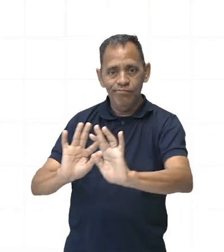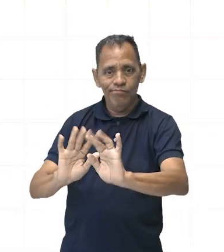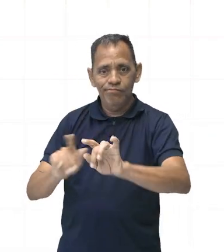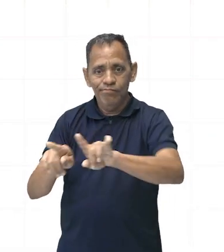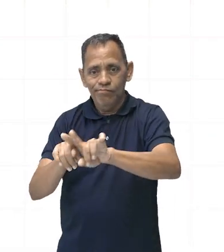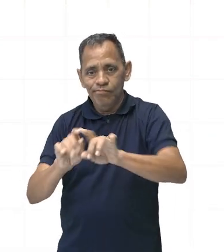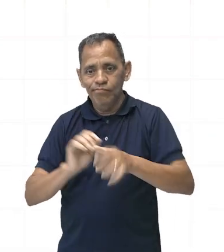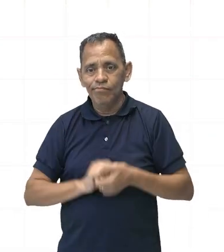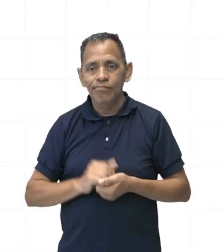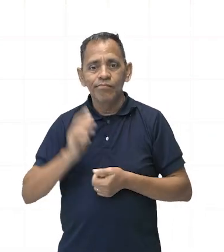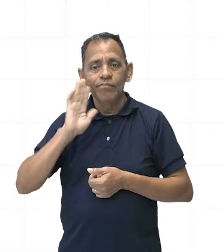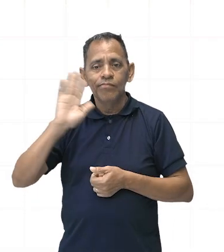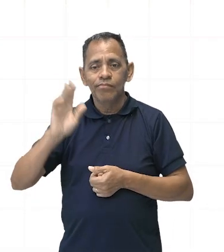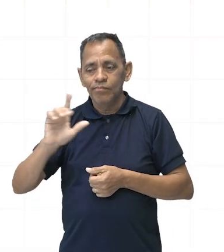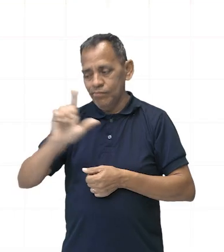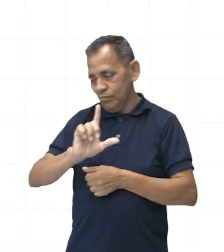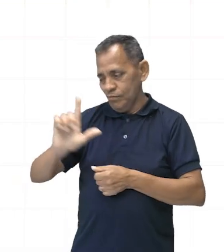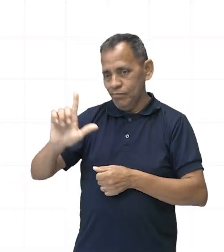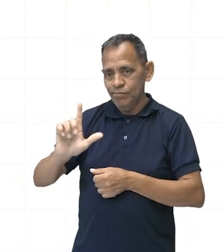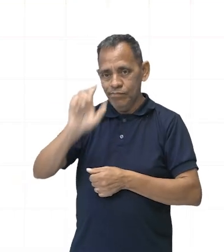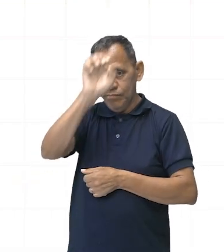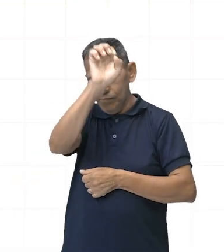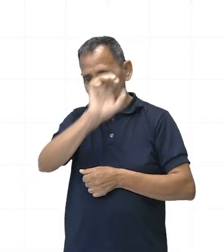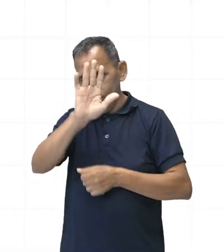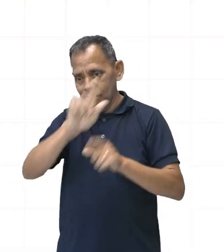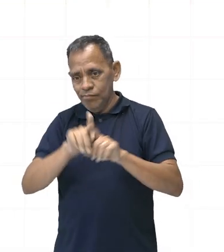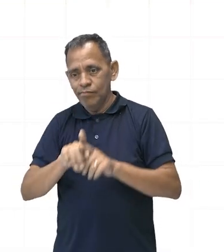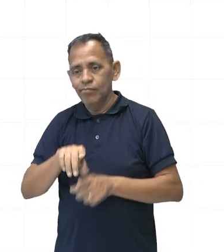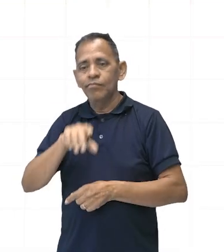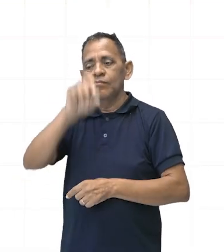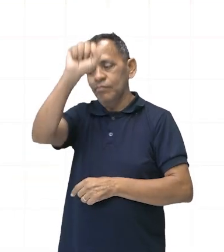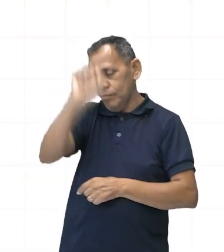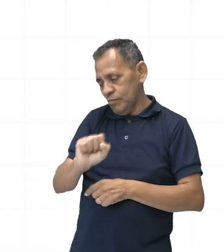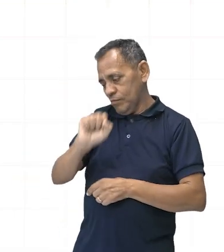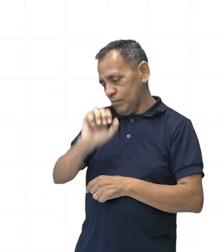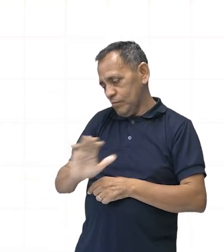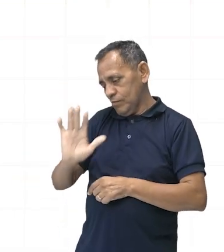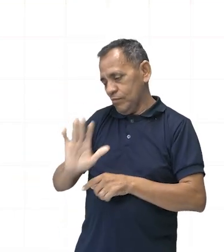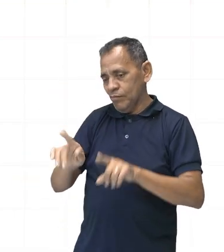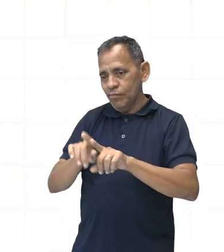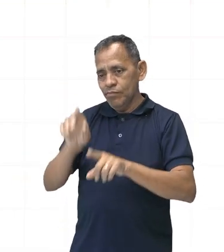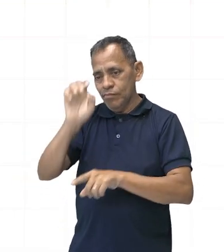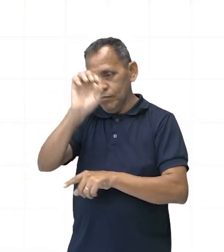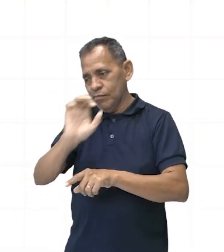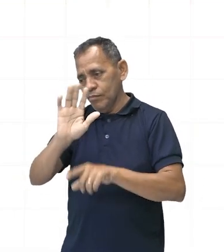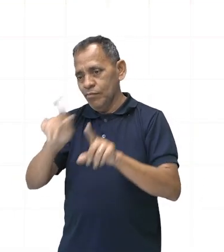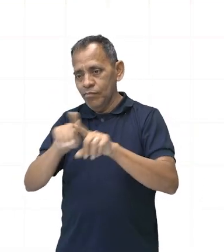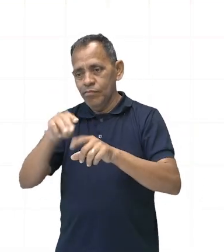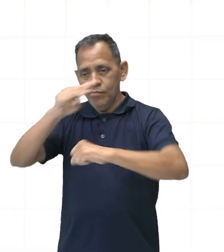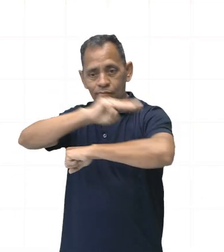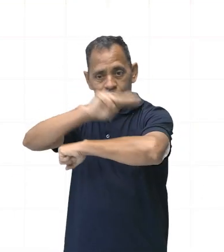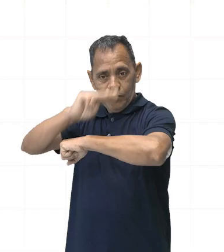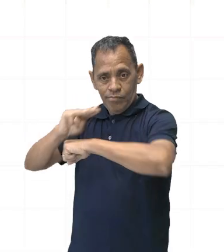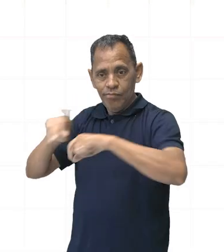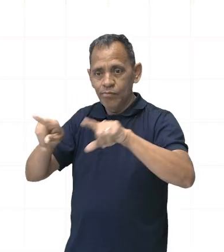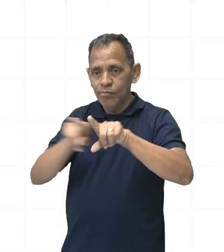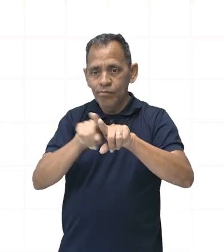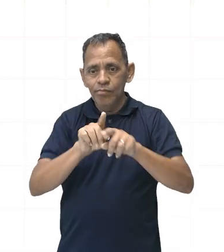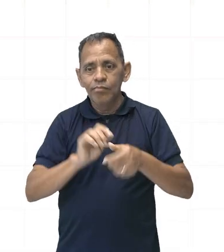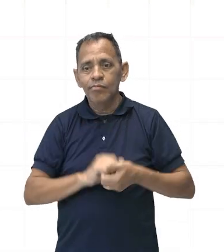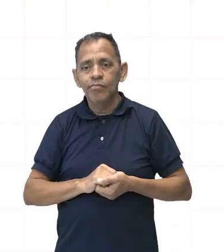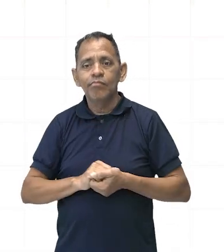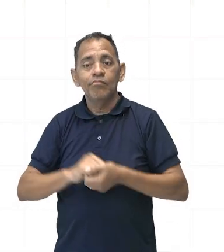Vindo principalmente pelo leste europeu, pelo sudeste europeu, pelo Mediterrâneo, aí também o